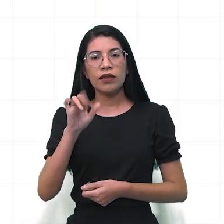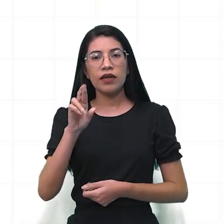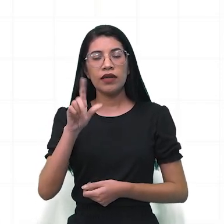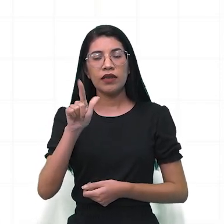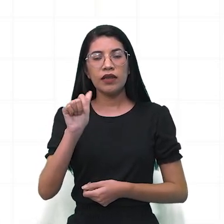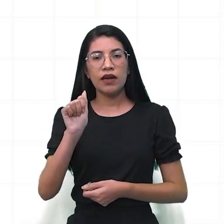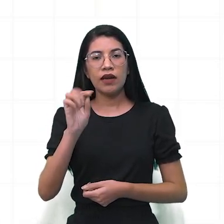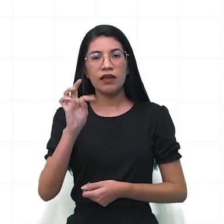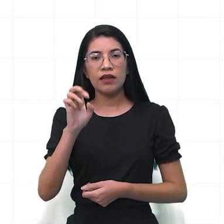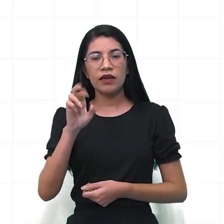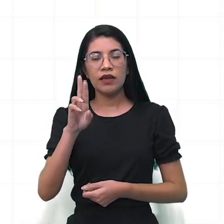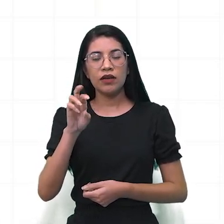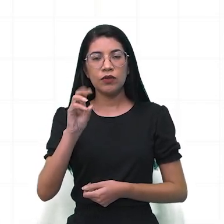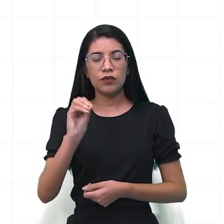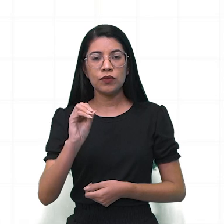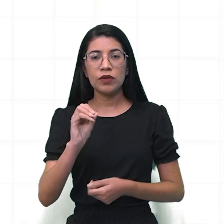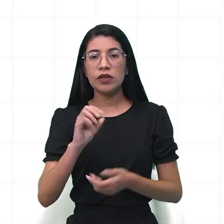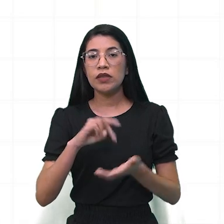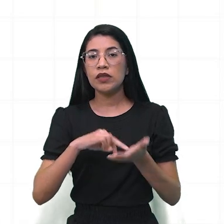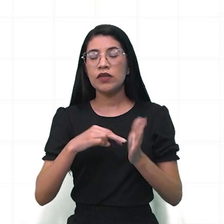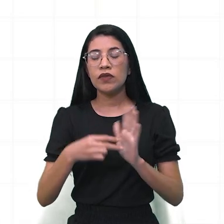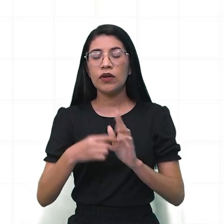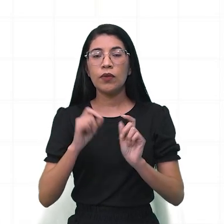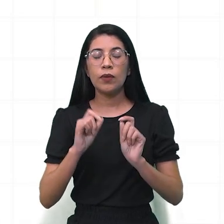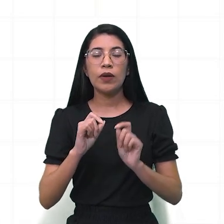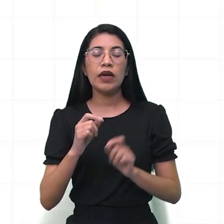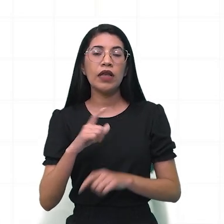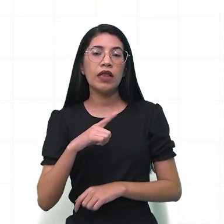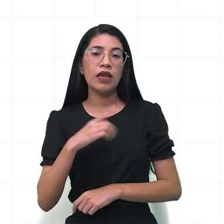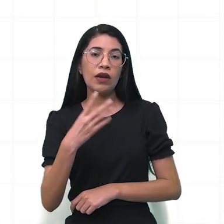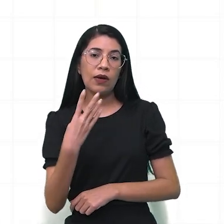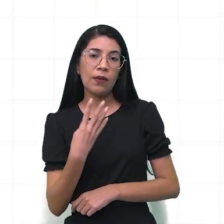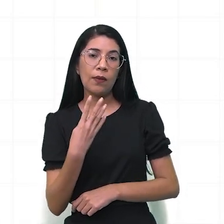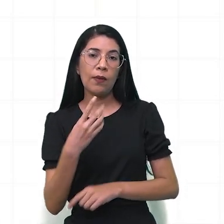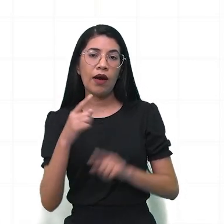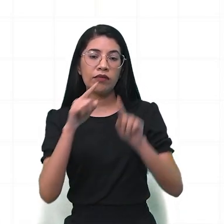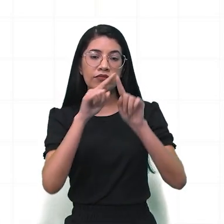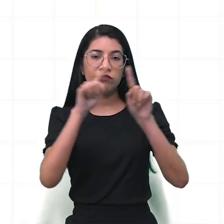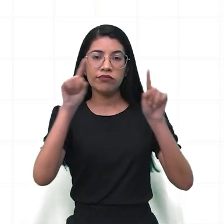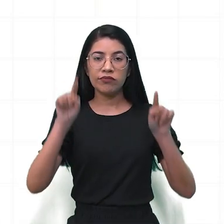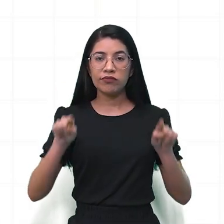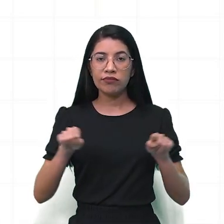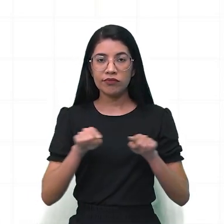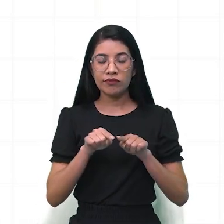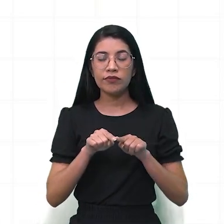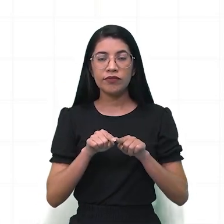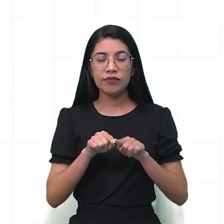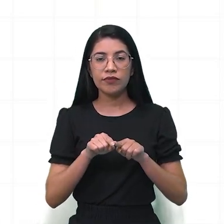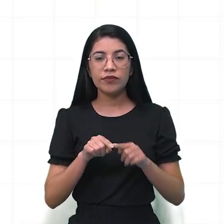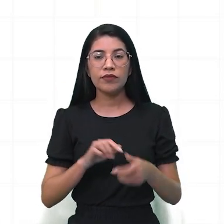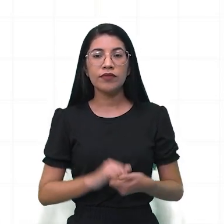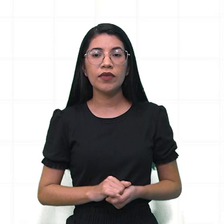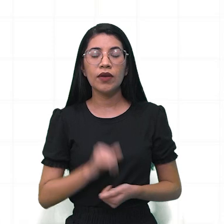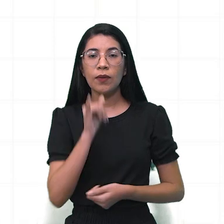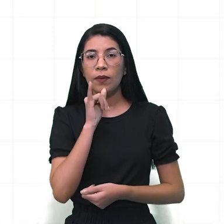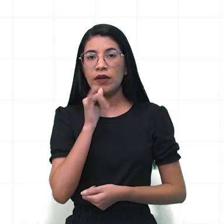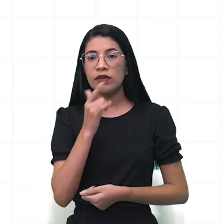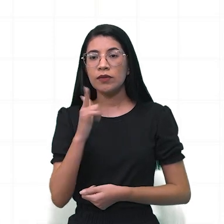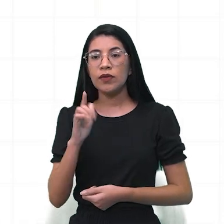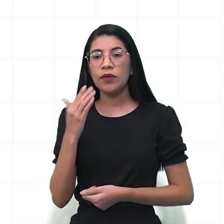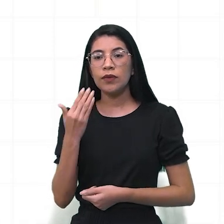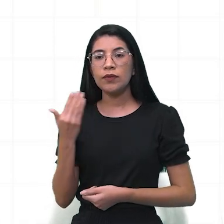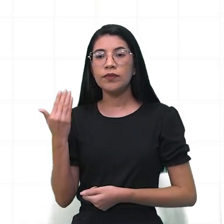que ele tem 4 lados. 4 lados, quadrilátero. Esse outro aqui, ó,